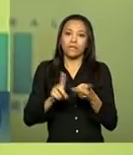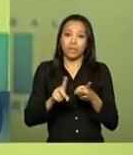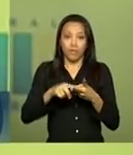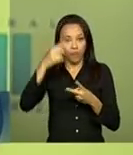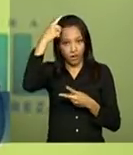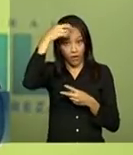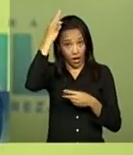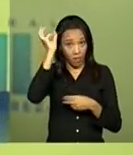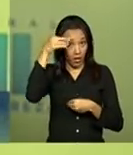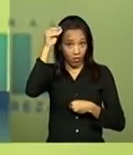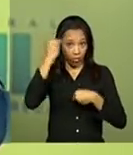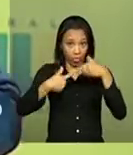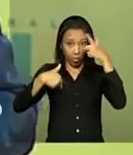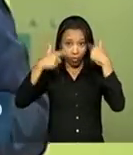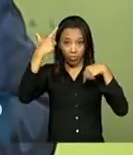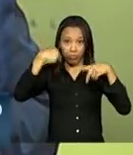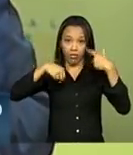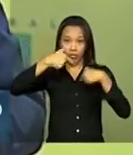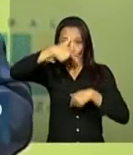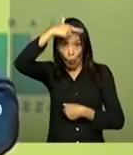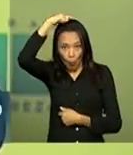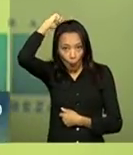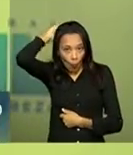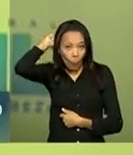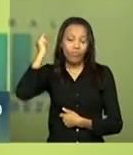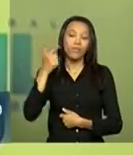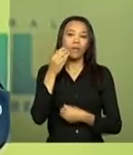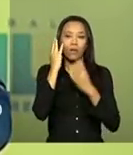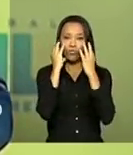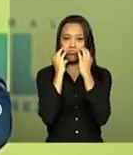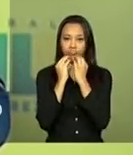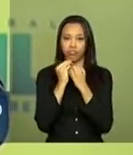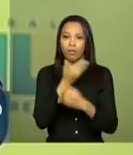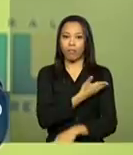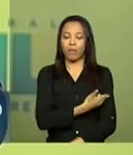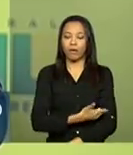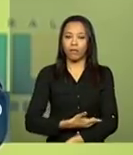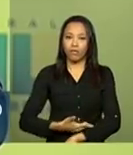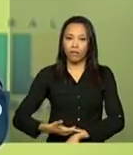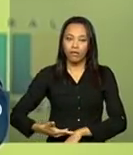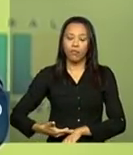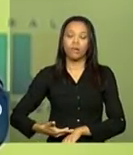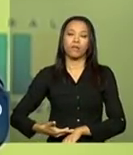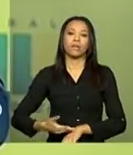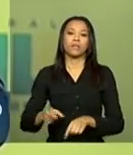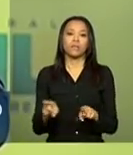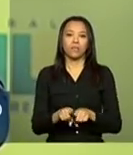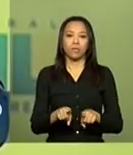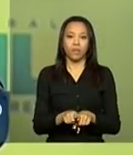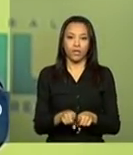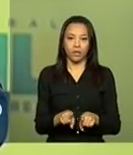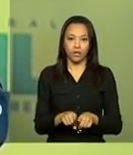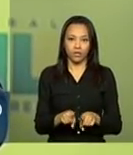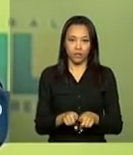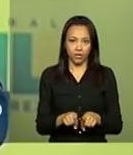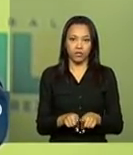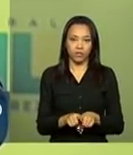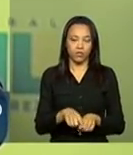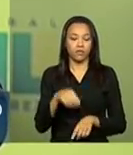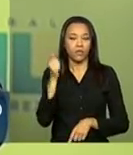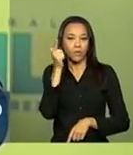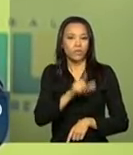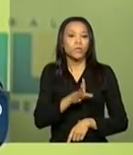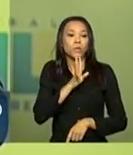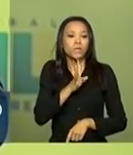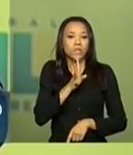cabelo, a barba ficou mais branca e adquiri também aqui muito conhecimento